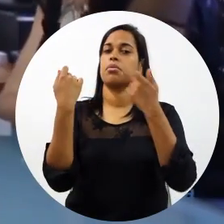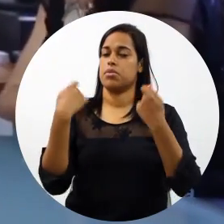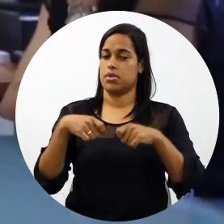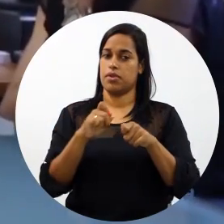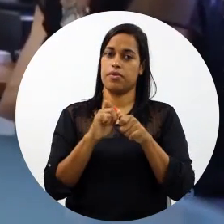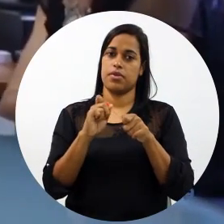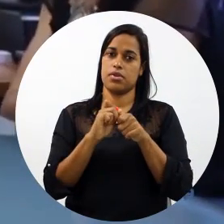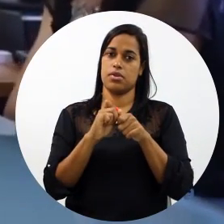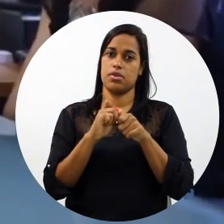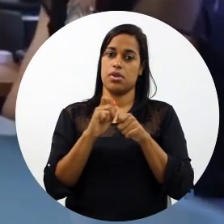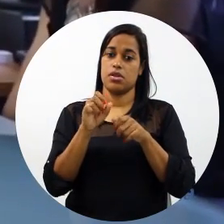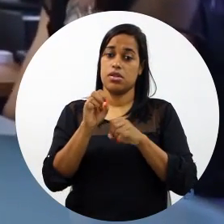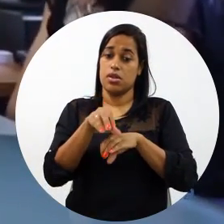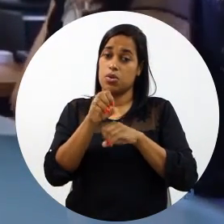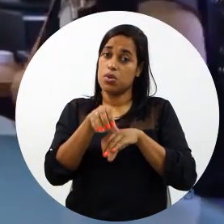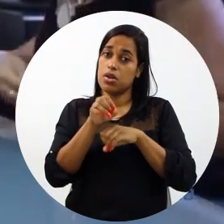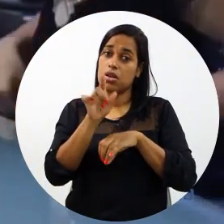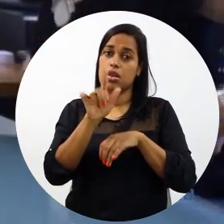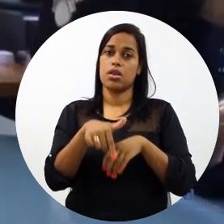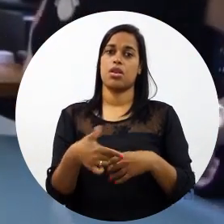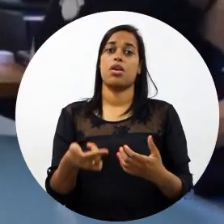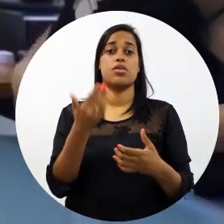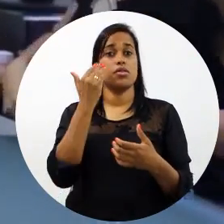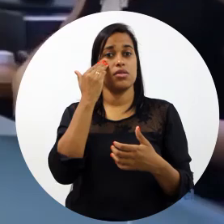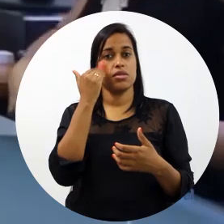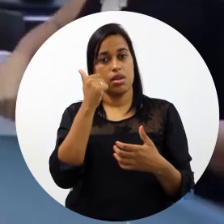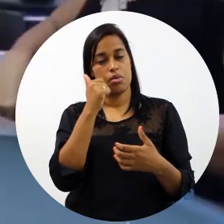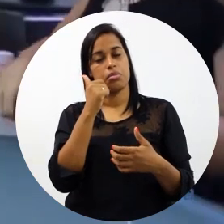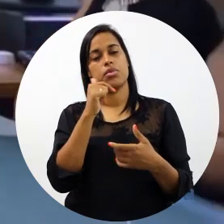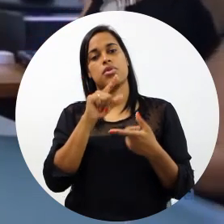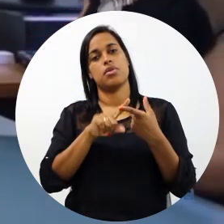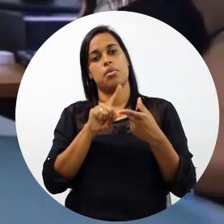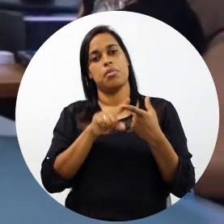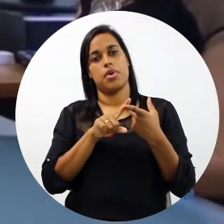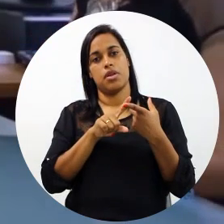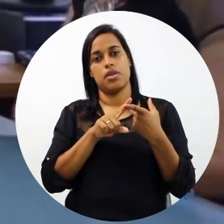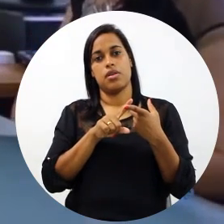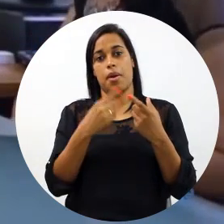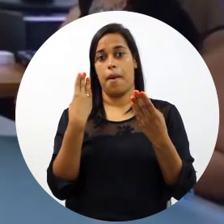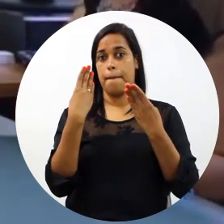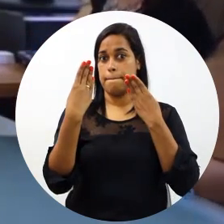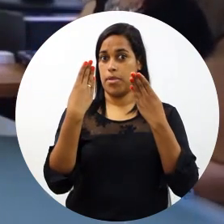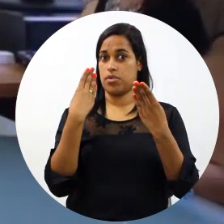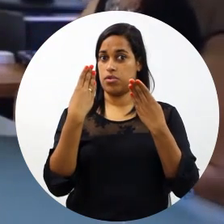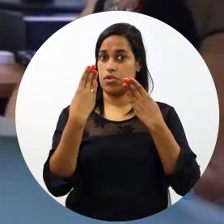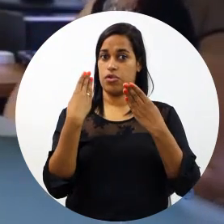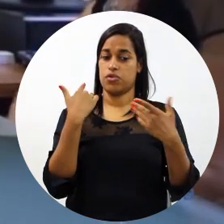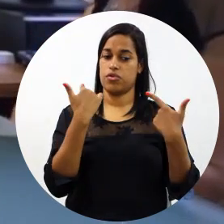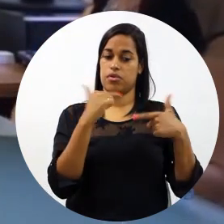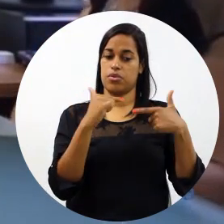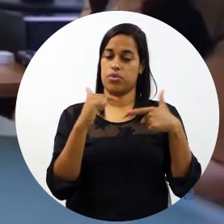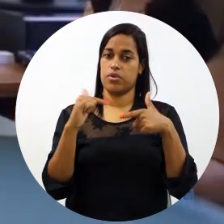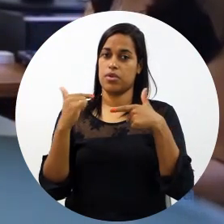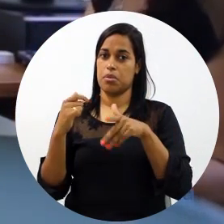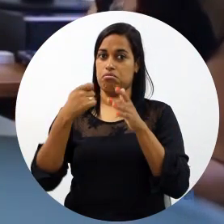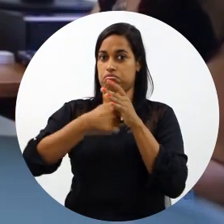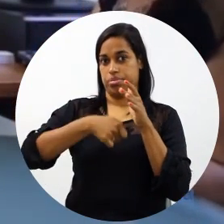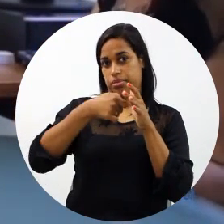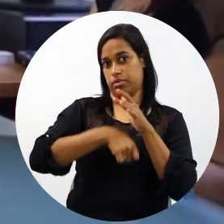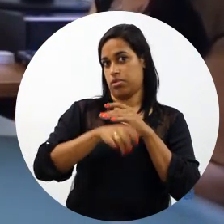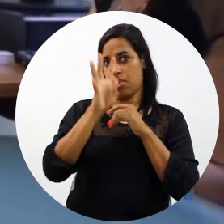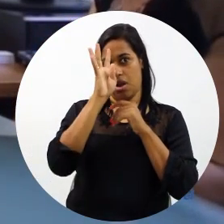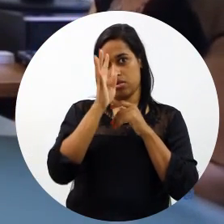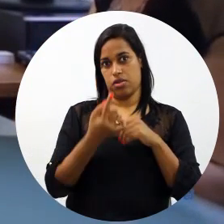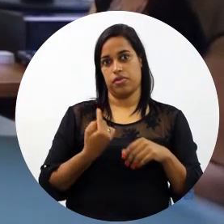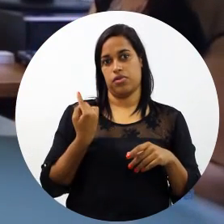esse movimento educativo. A gente sabe até como a psicologia do trabalho que a punição por si só não resolve,